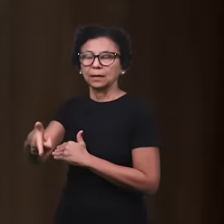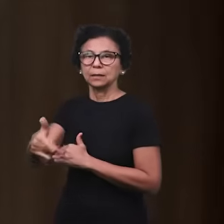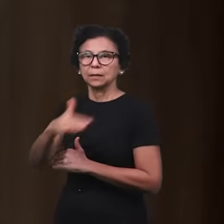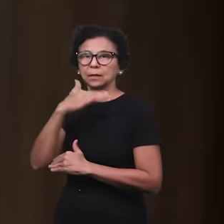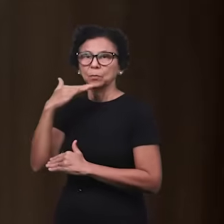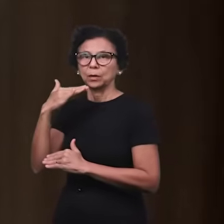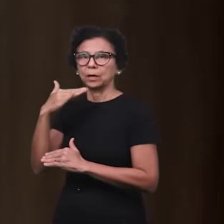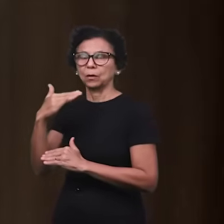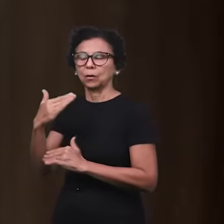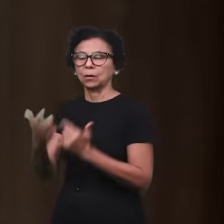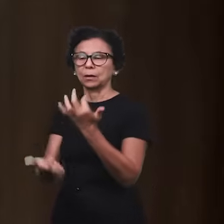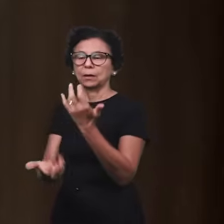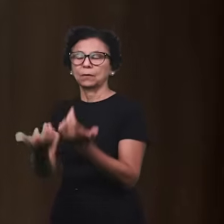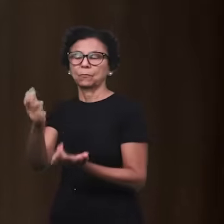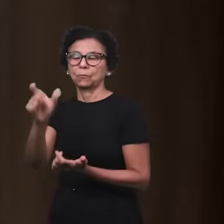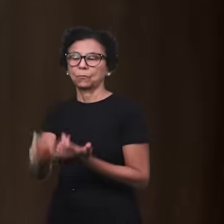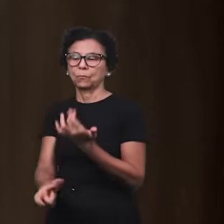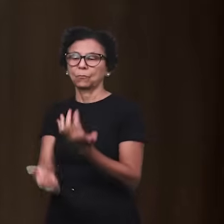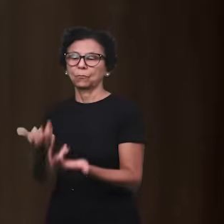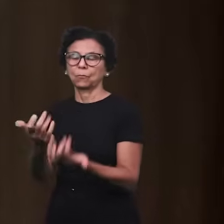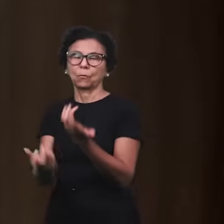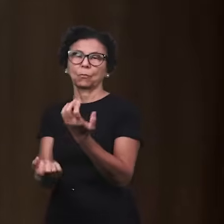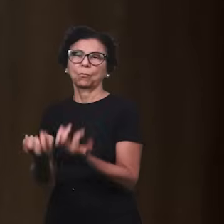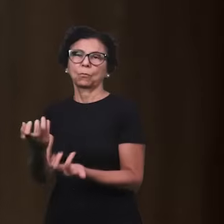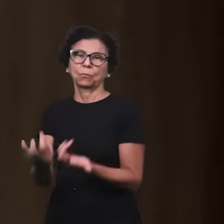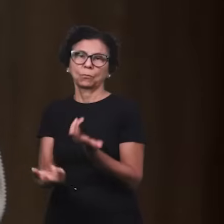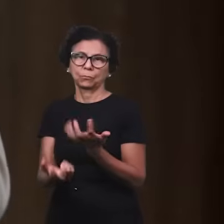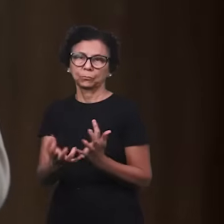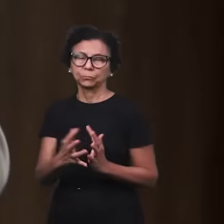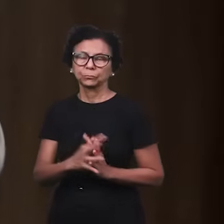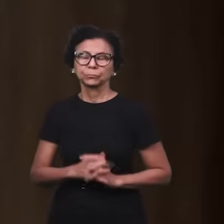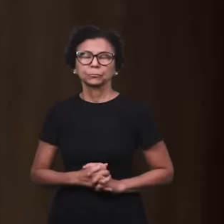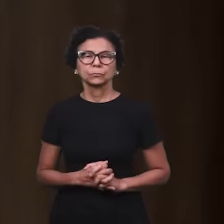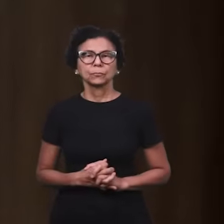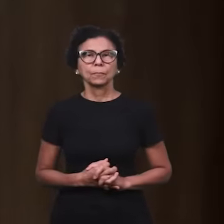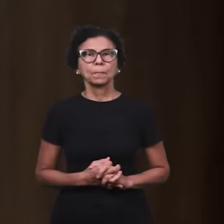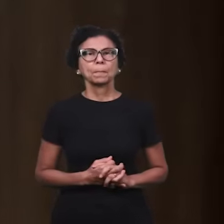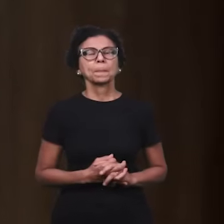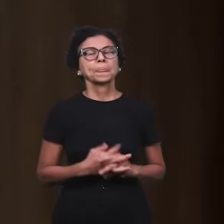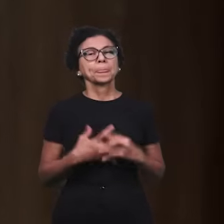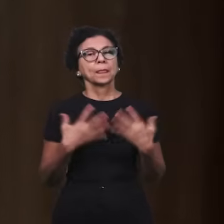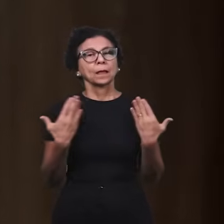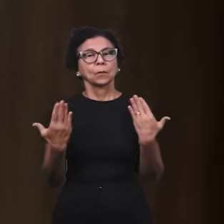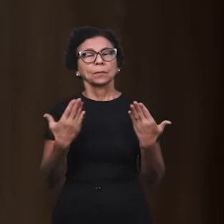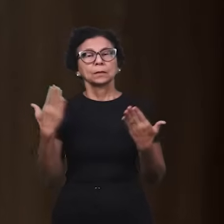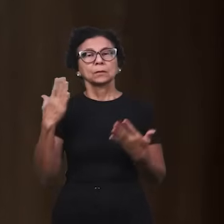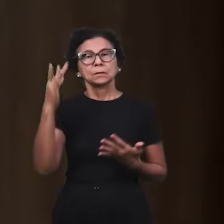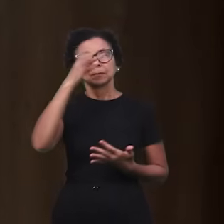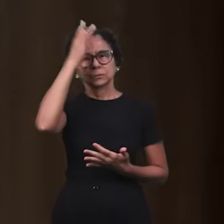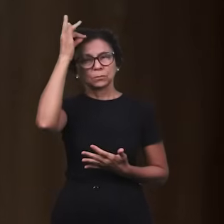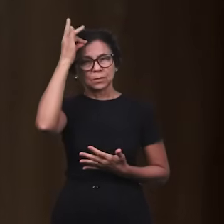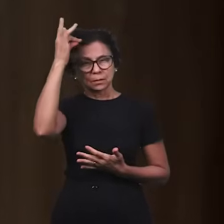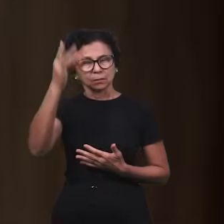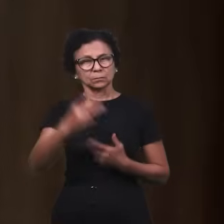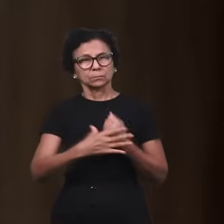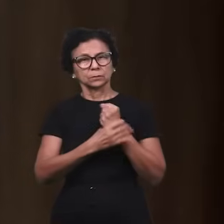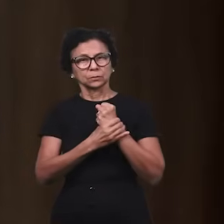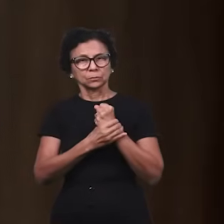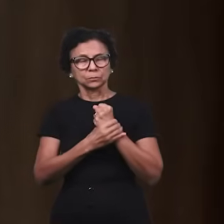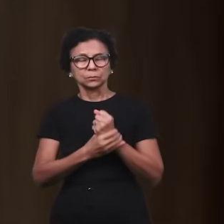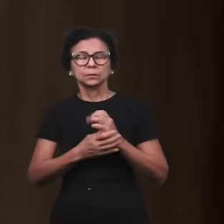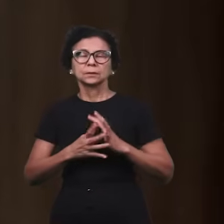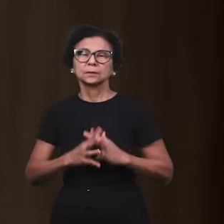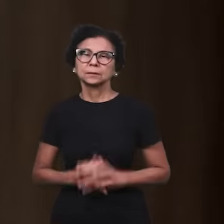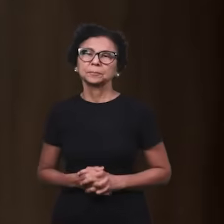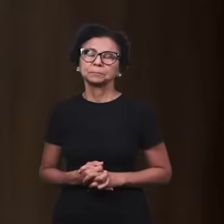quer entrar na nossa casa, dos lares do servo, mas não consegue, porque o Senhor Glória a detém. Jesus. Glória a Jesus. O